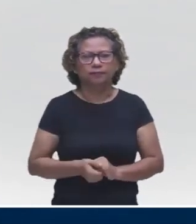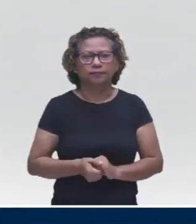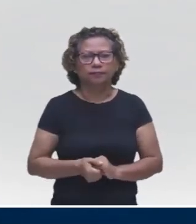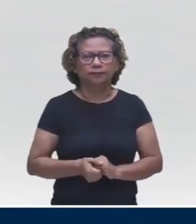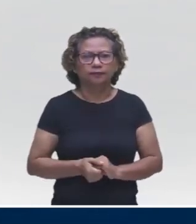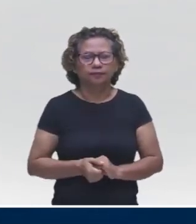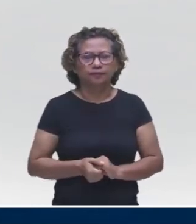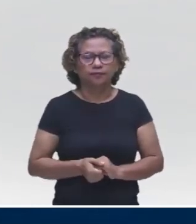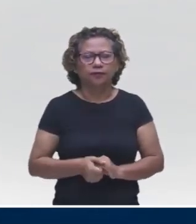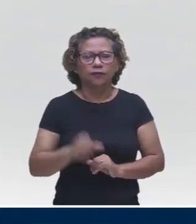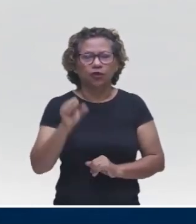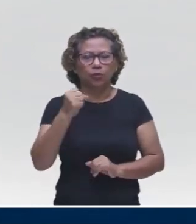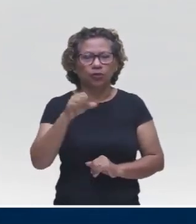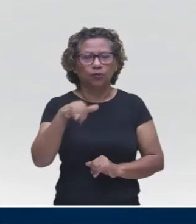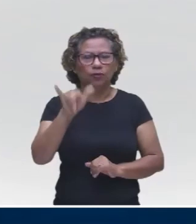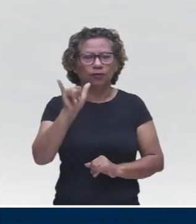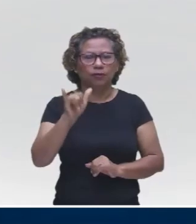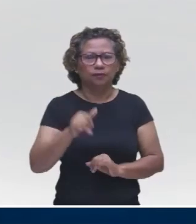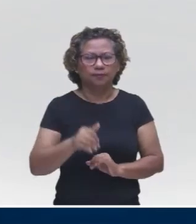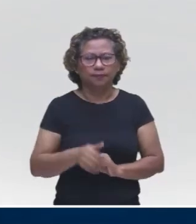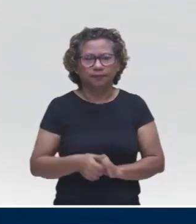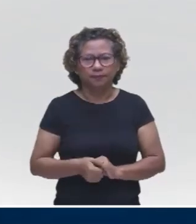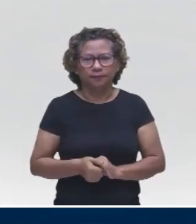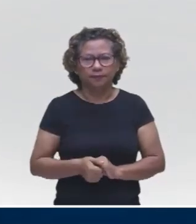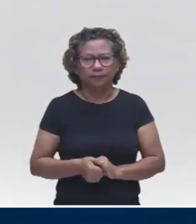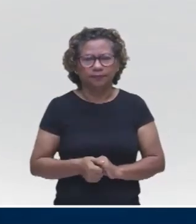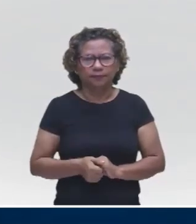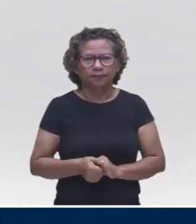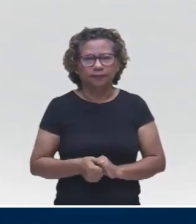e 8 em y, se não me falha a